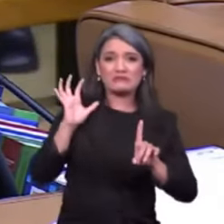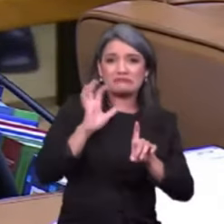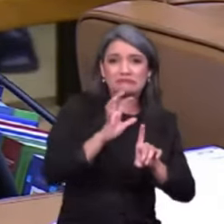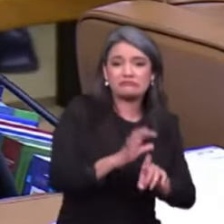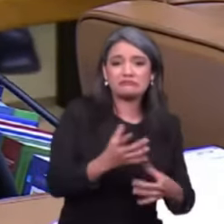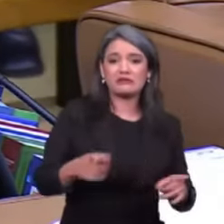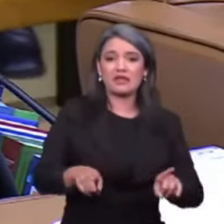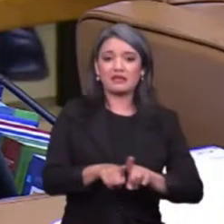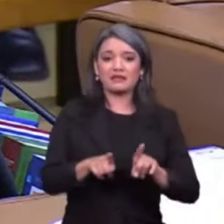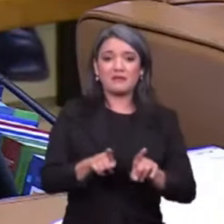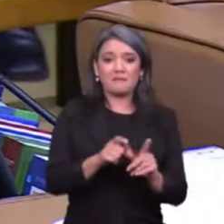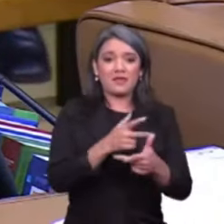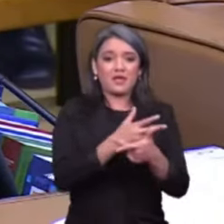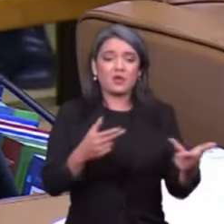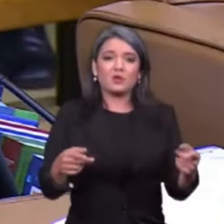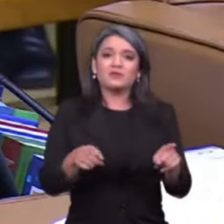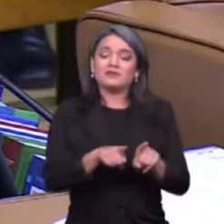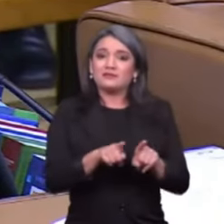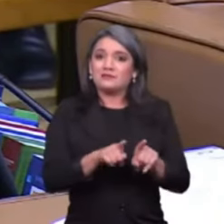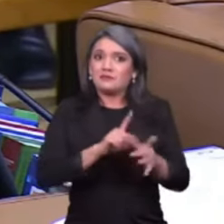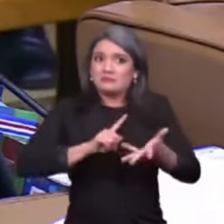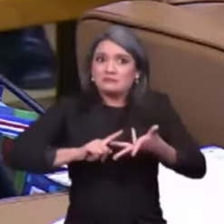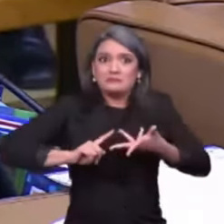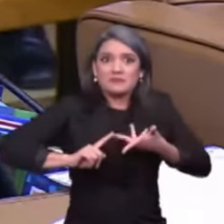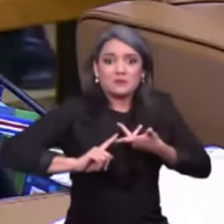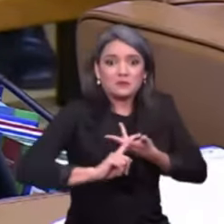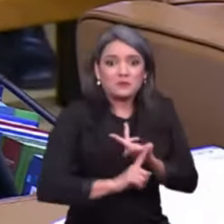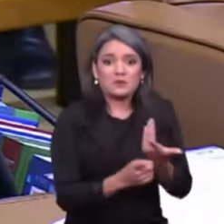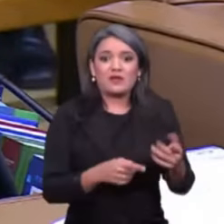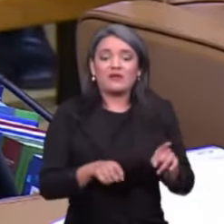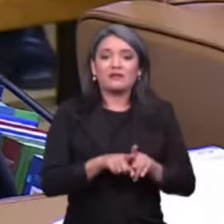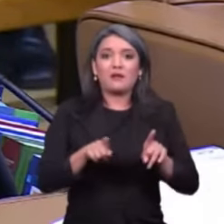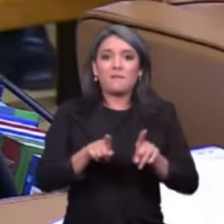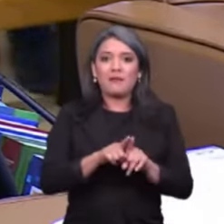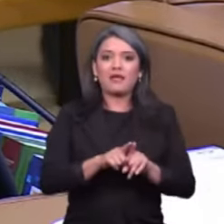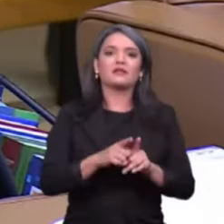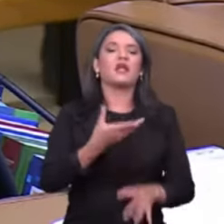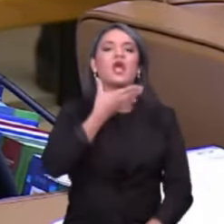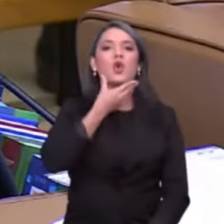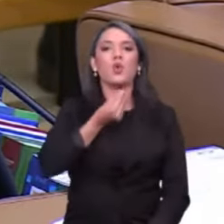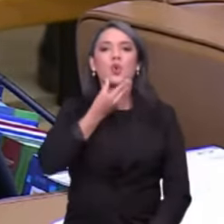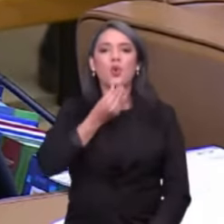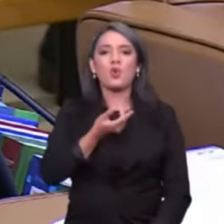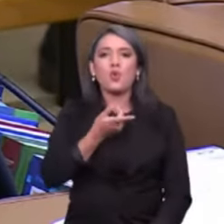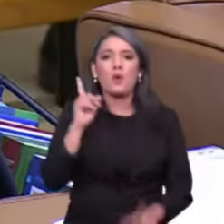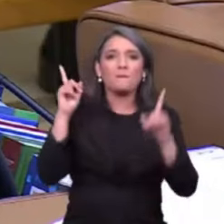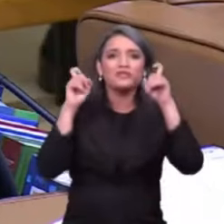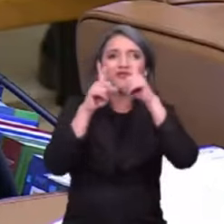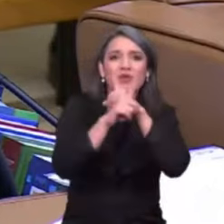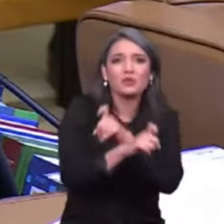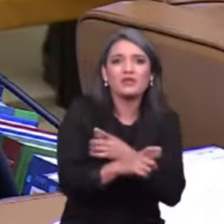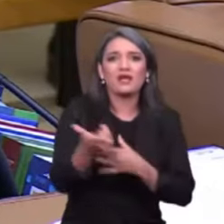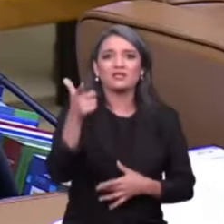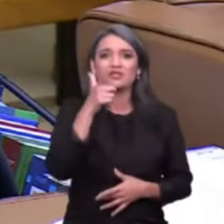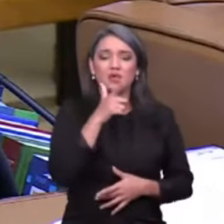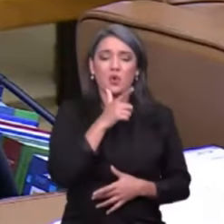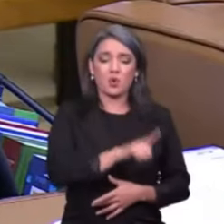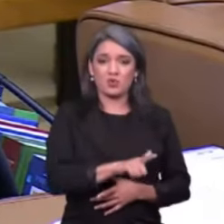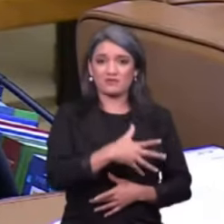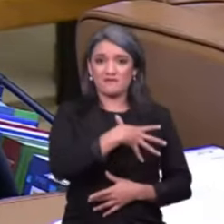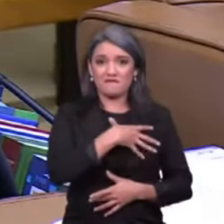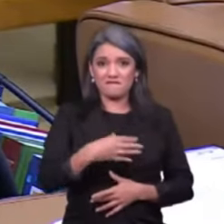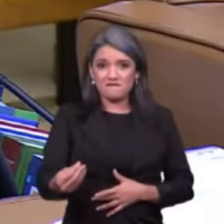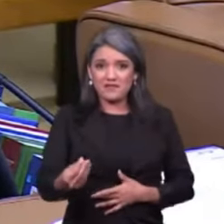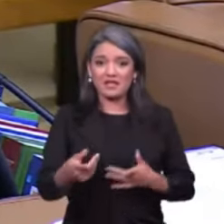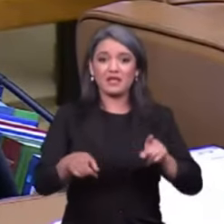síndrome amotivacional, a queda acentuada da fertilidade masculina e do libido,